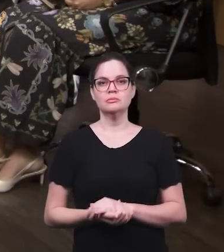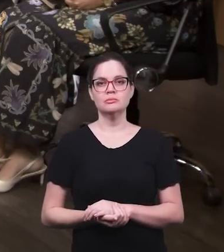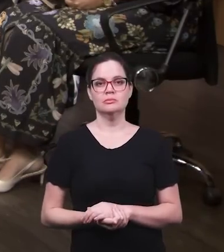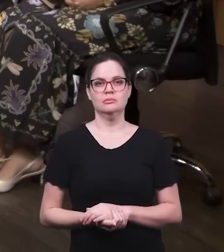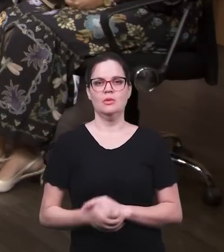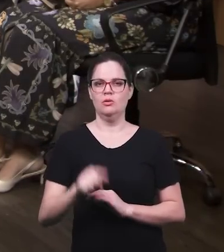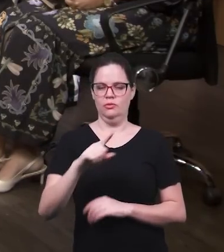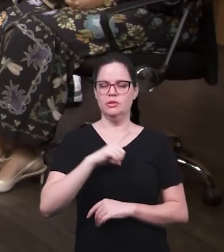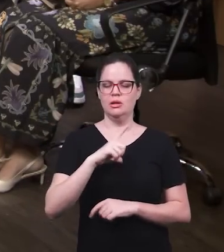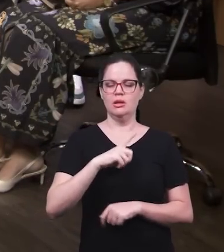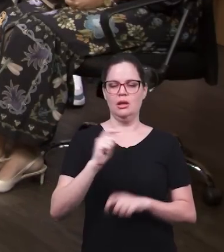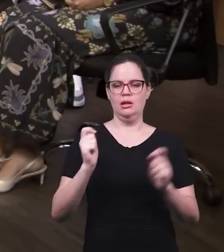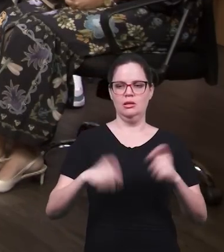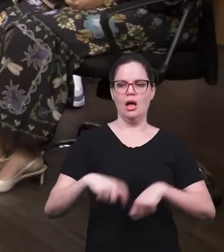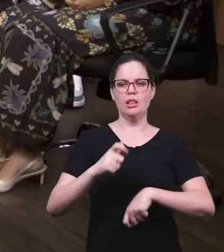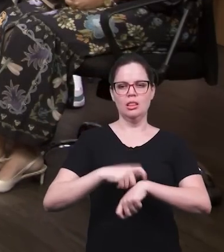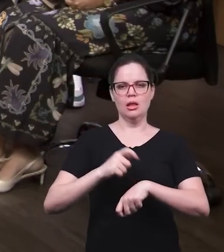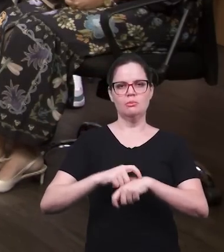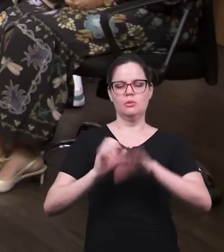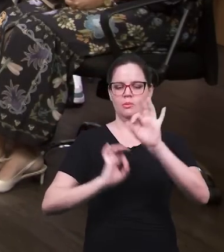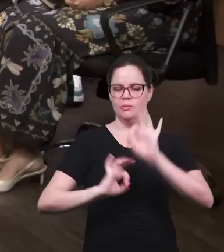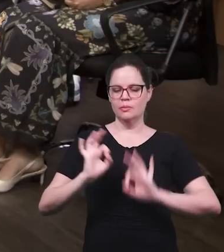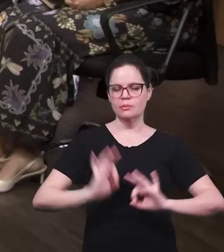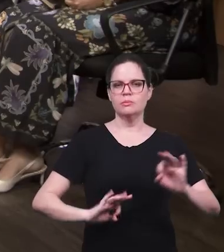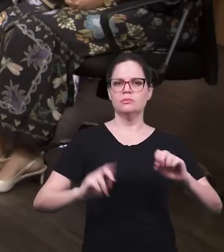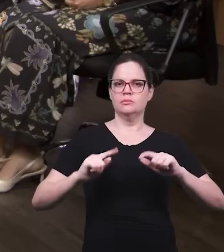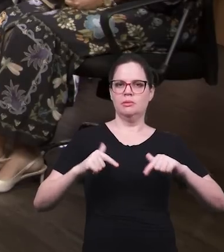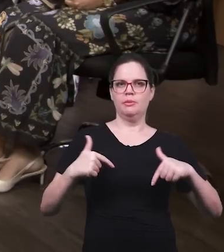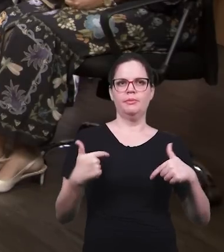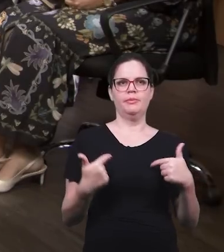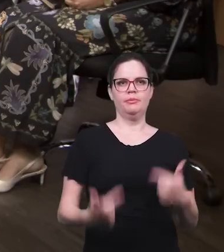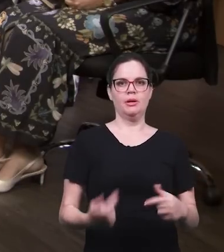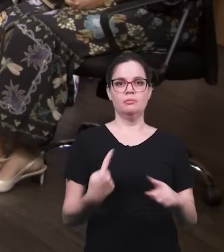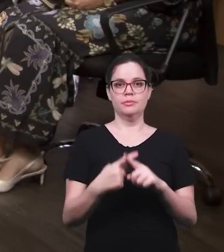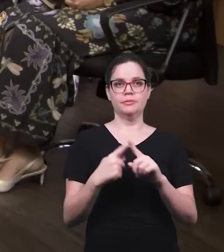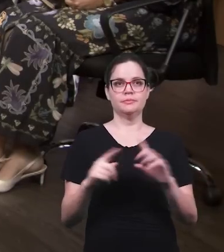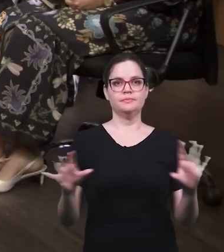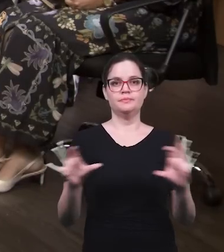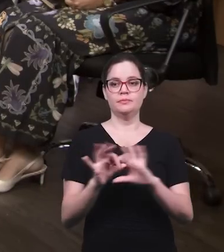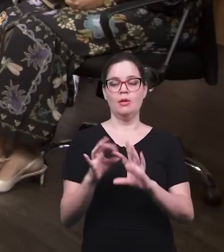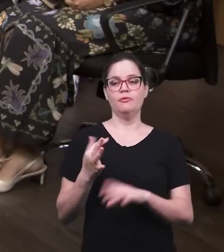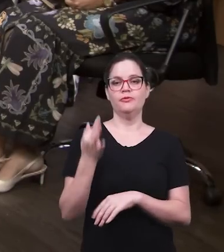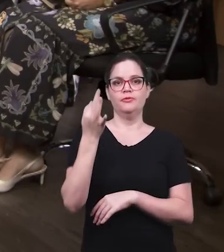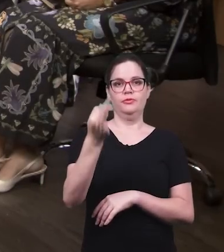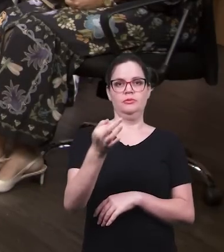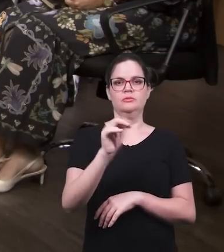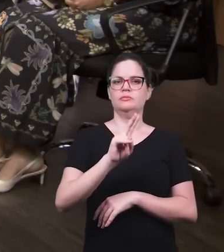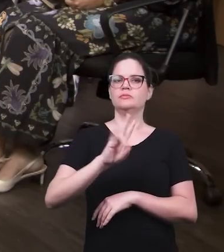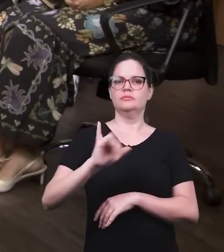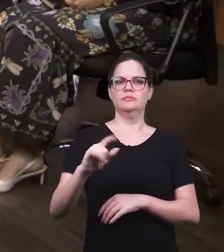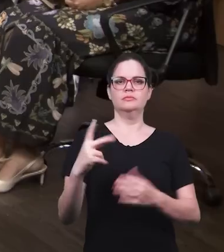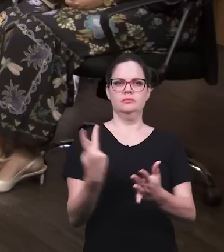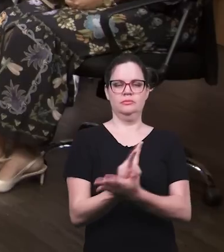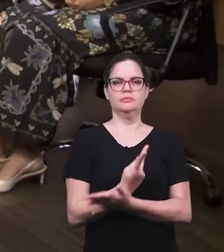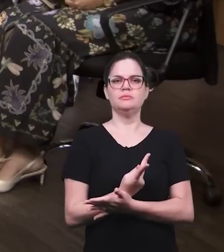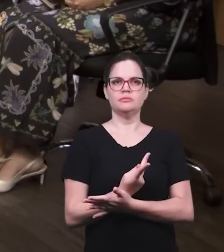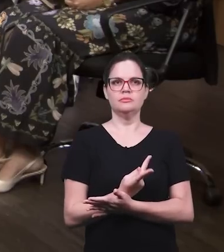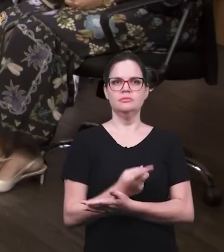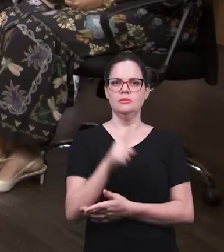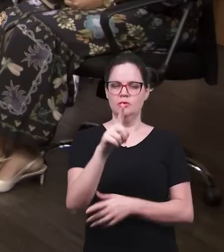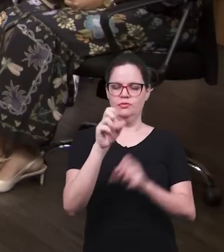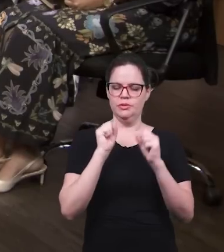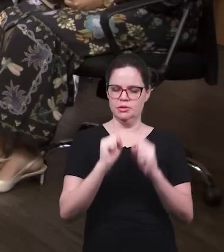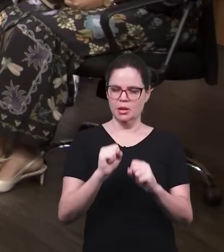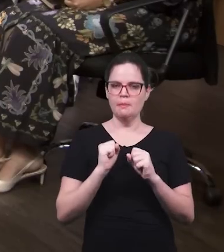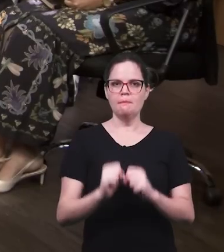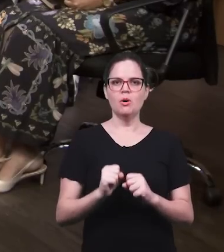quer dizer o seguinte, você tem mais tempo para agir, para organizar, são coisas ligadas a um tempo mais adiante